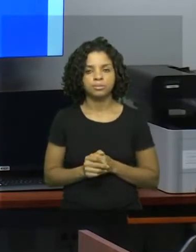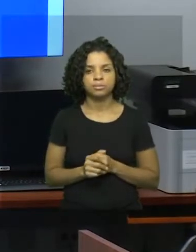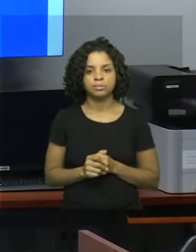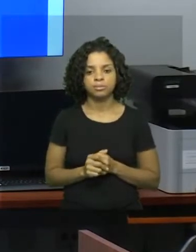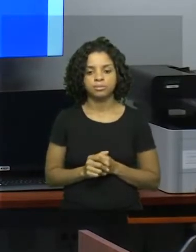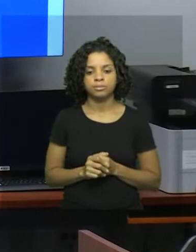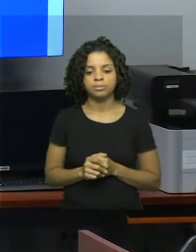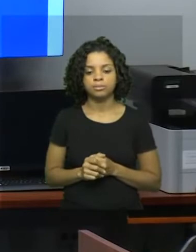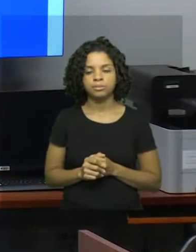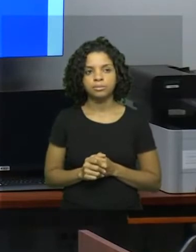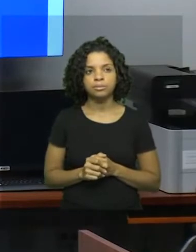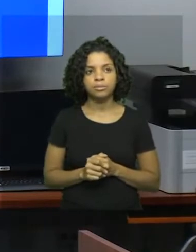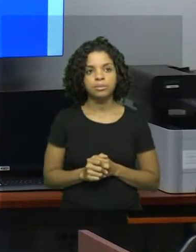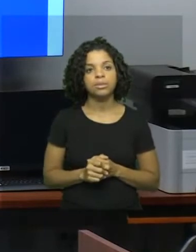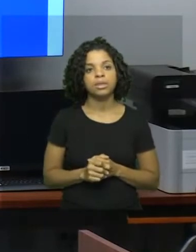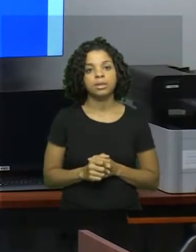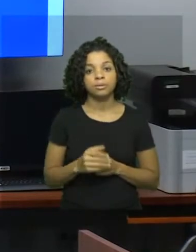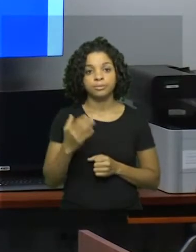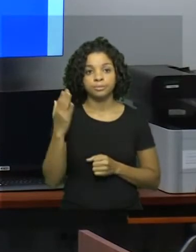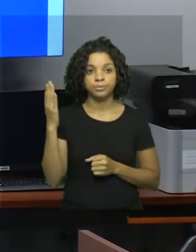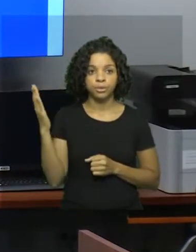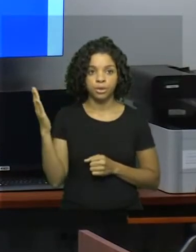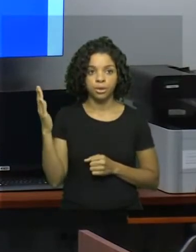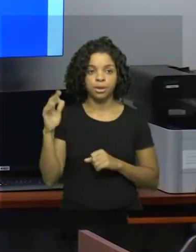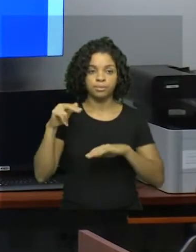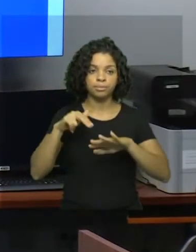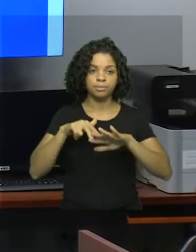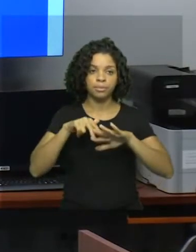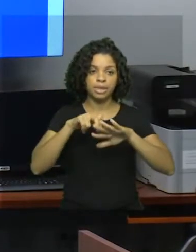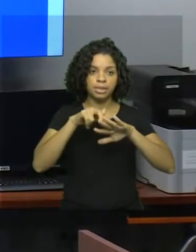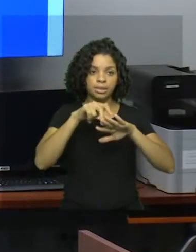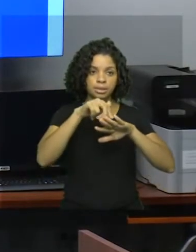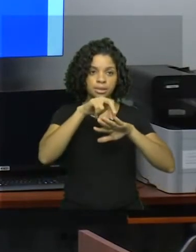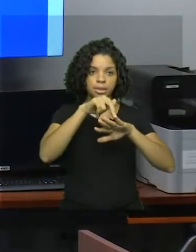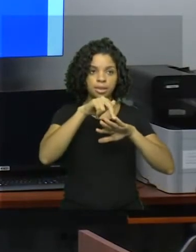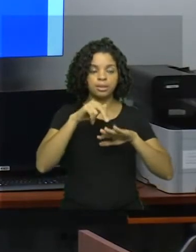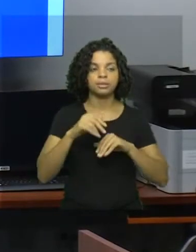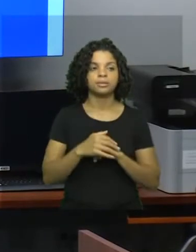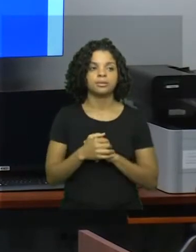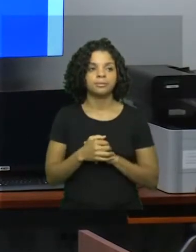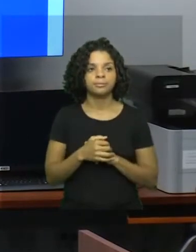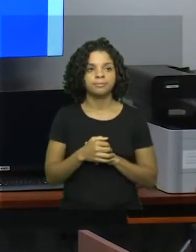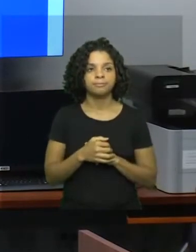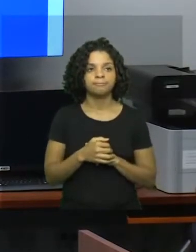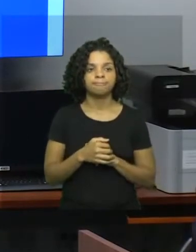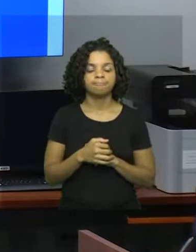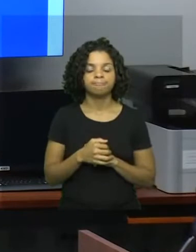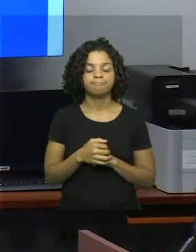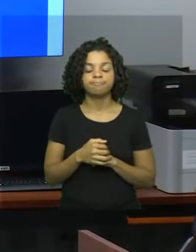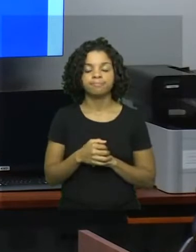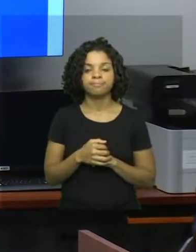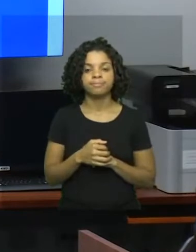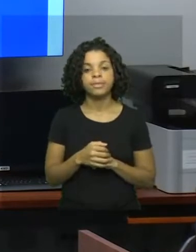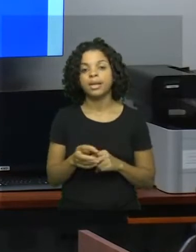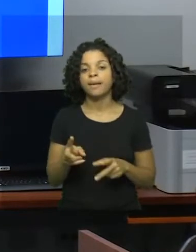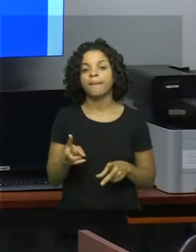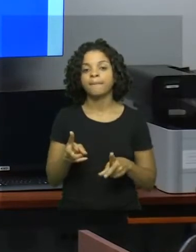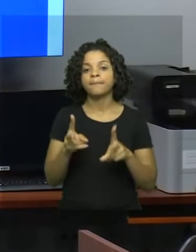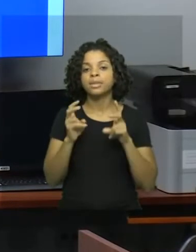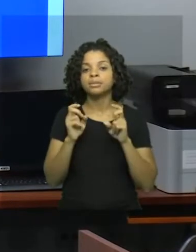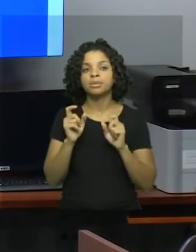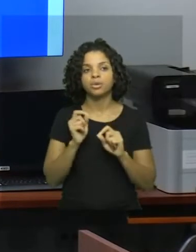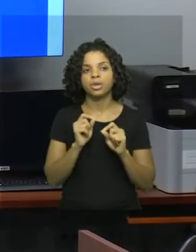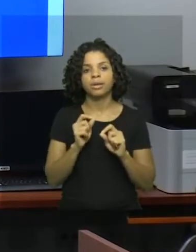Então, eu queria que vocês olhassem novamente para essa escada e percebam o quanto que o